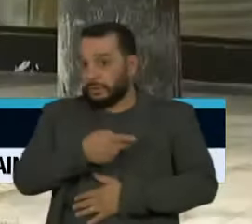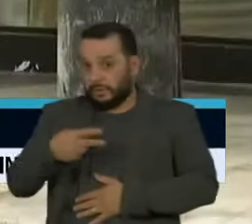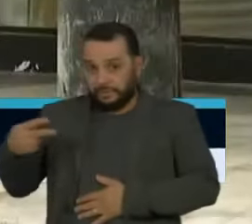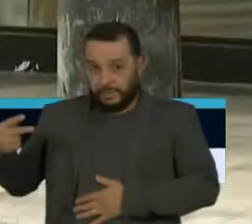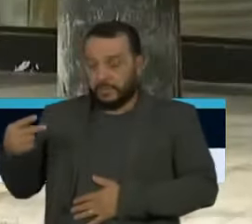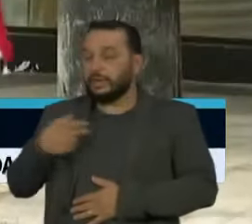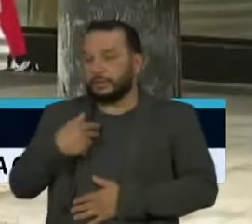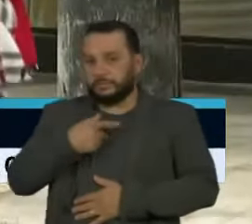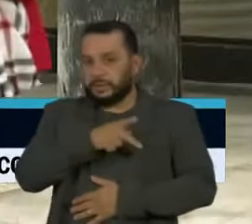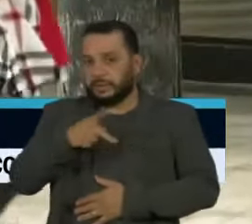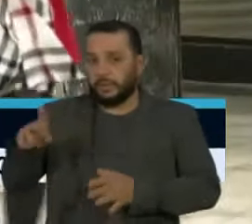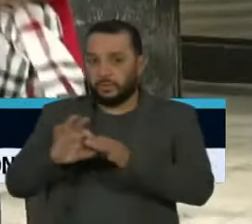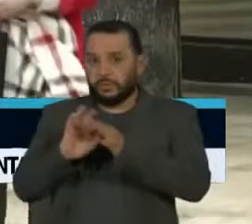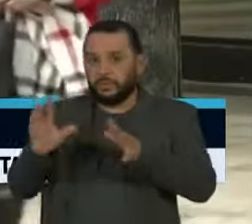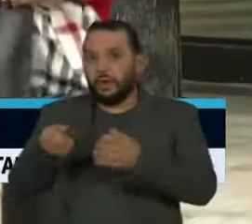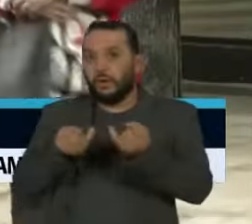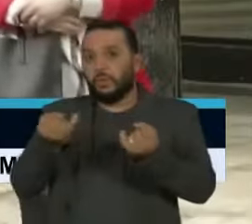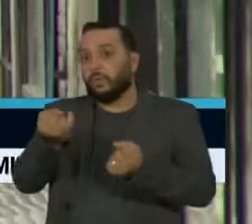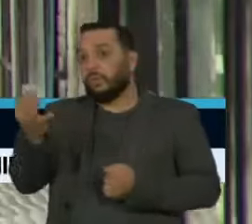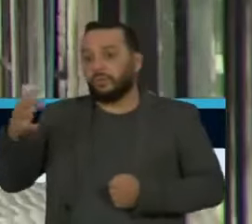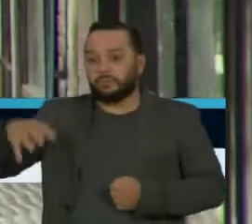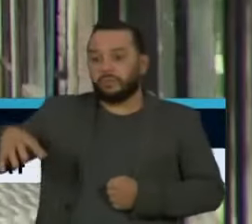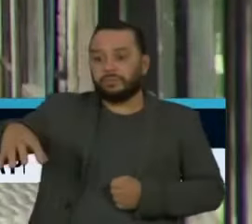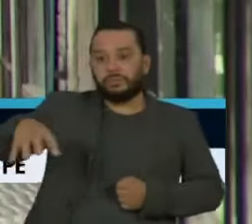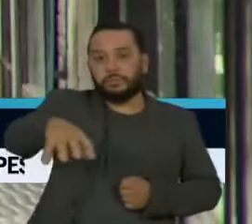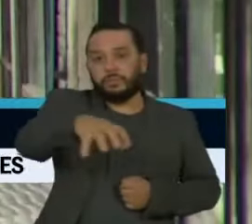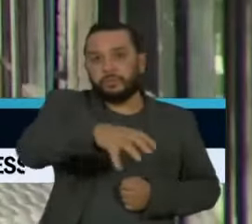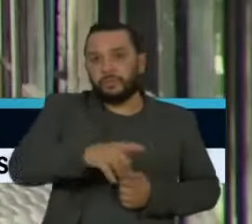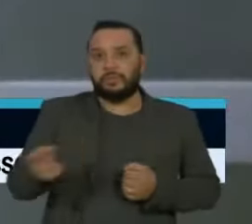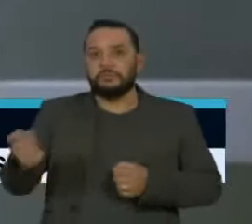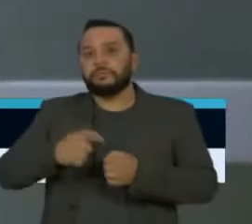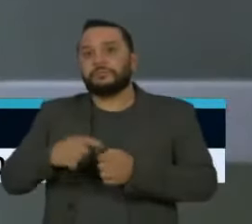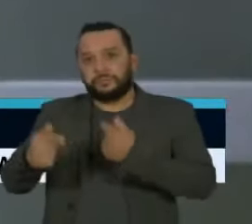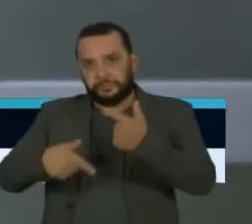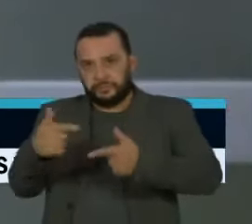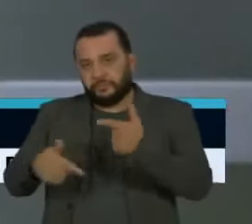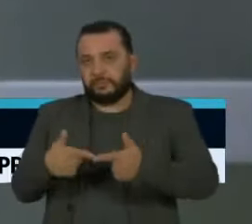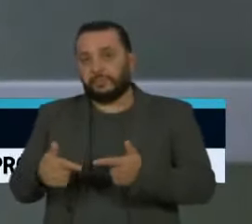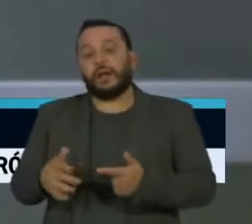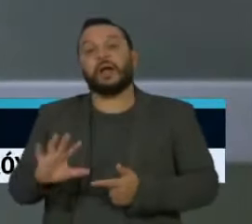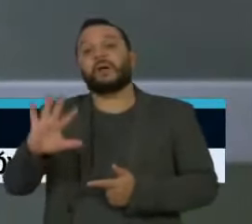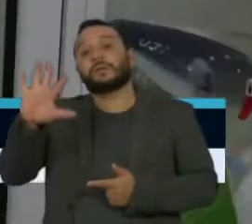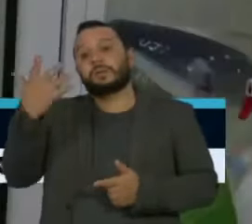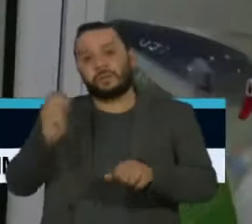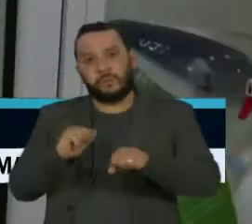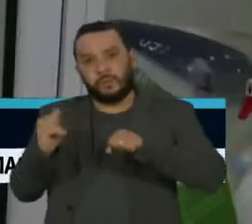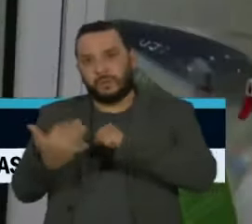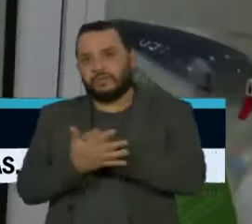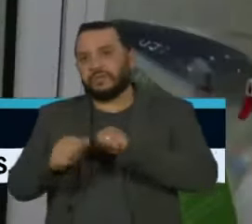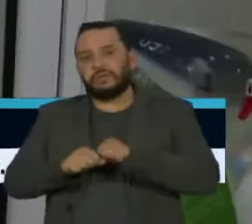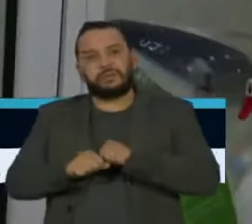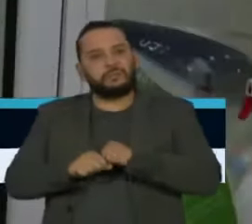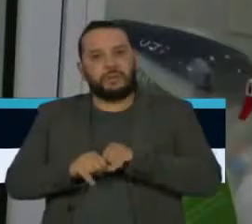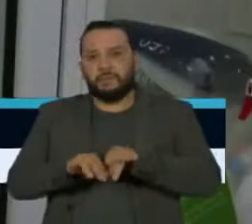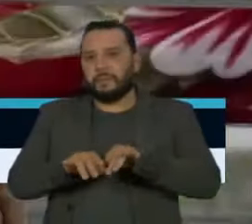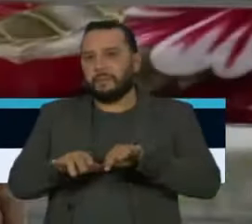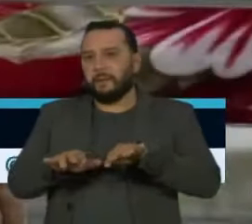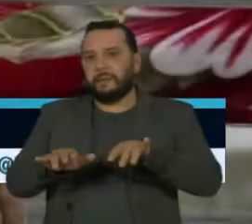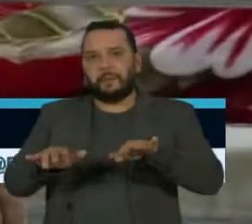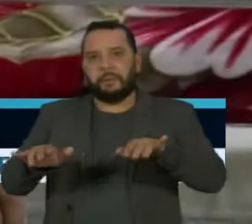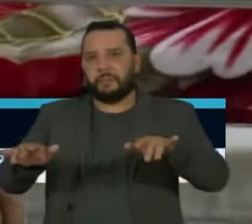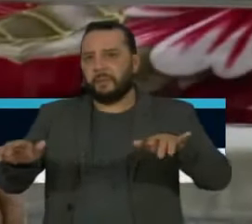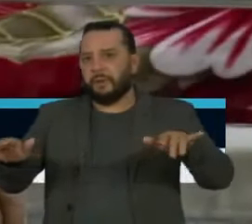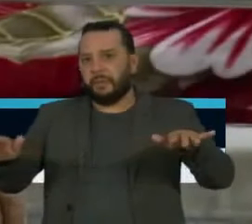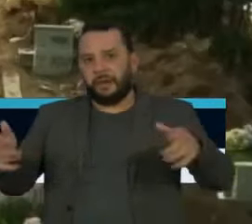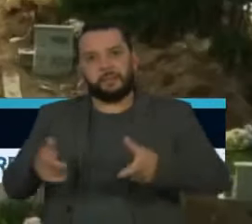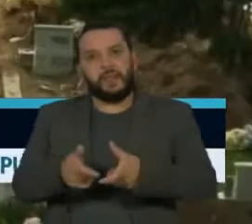que alguns setores do comércio não essencial voltassem a funcionar. Os registros de novos diagnósticos da Covid-19 não